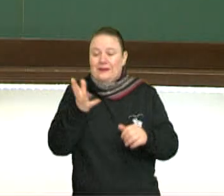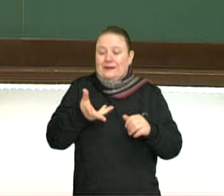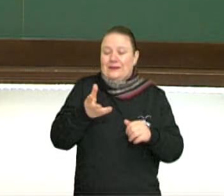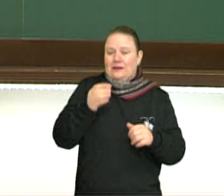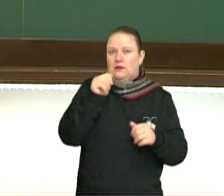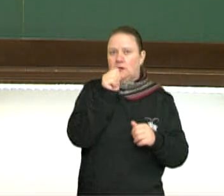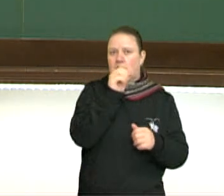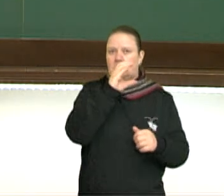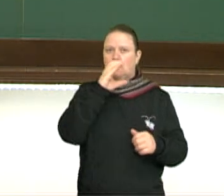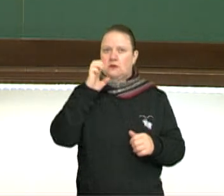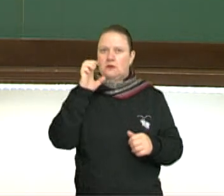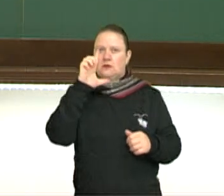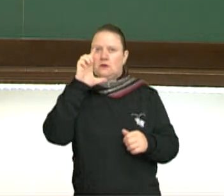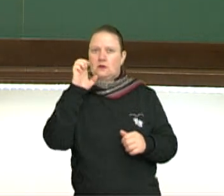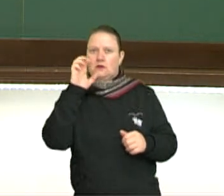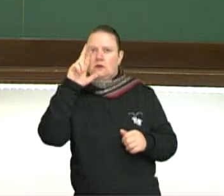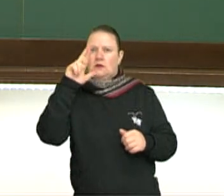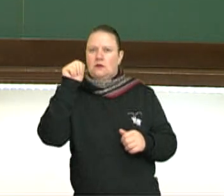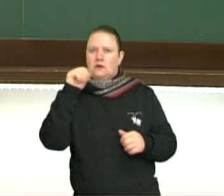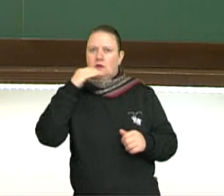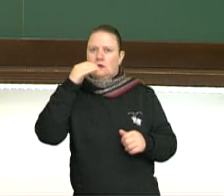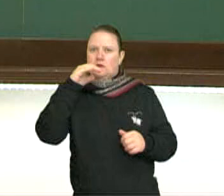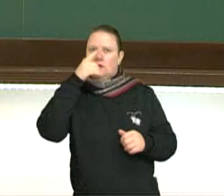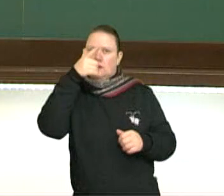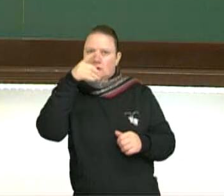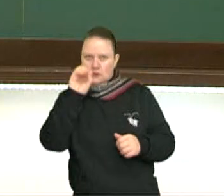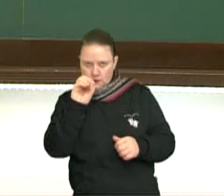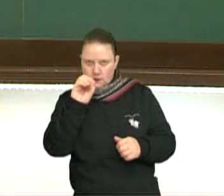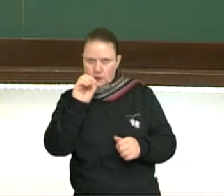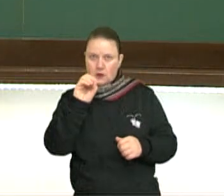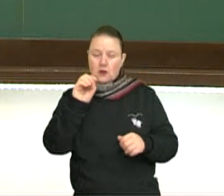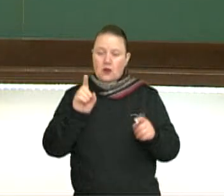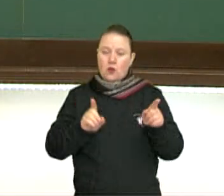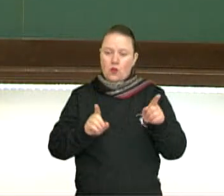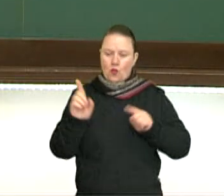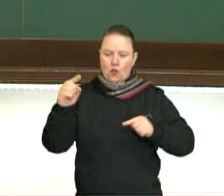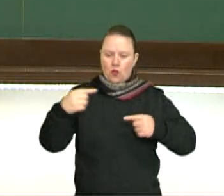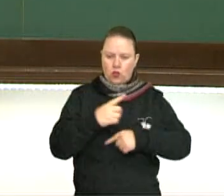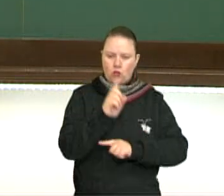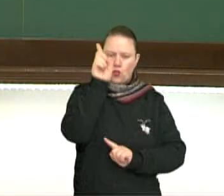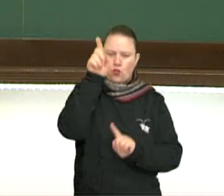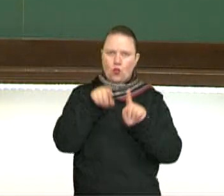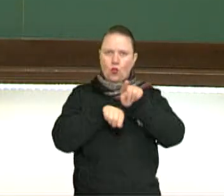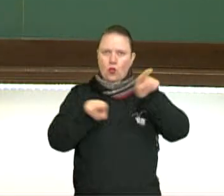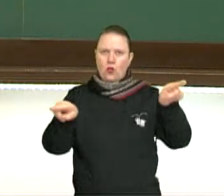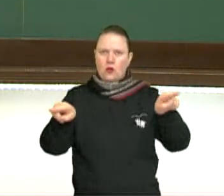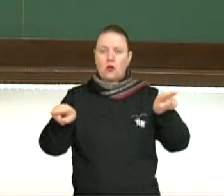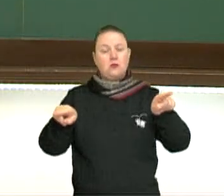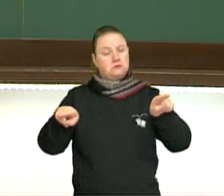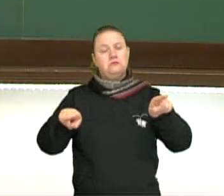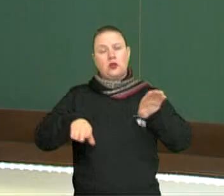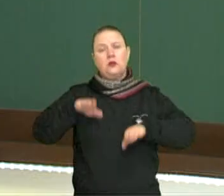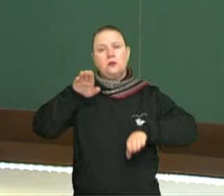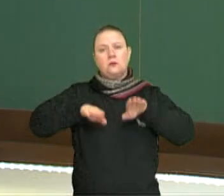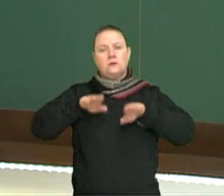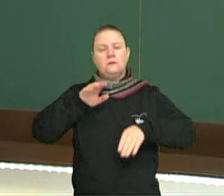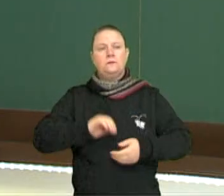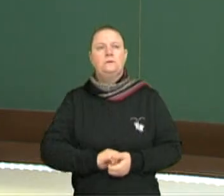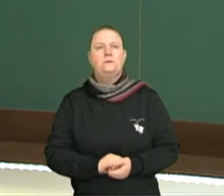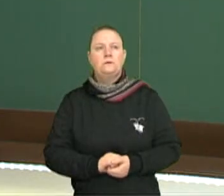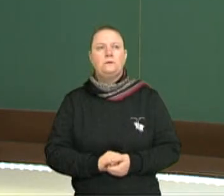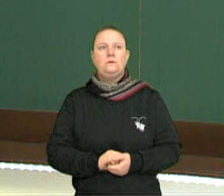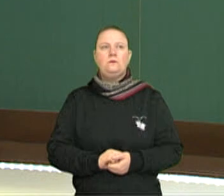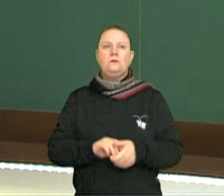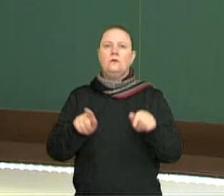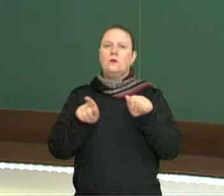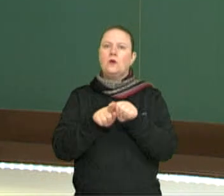você muda o sentido da velocidade, a direção da velocidade, ou esses três ao mesmo tempo. Nesse caso, quando a gente mantém